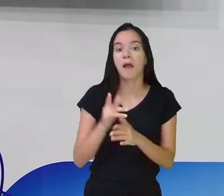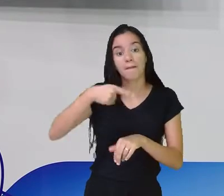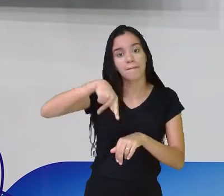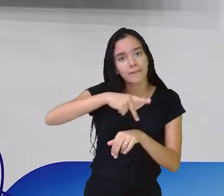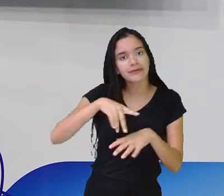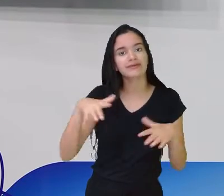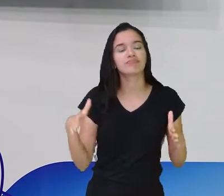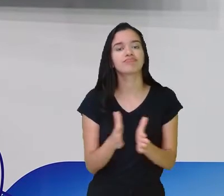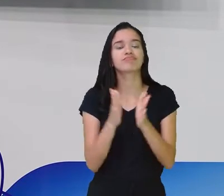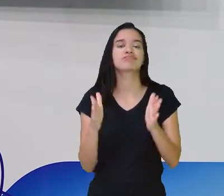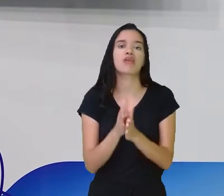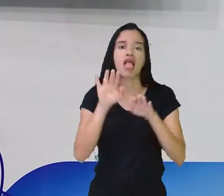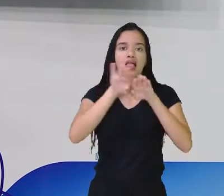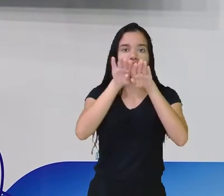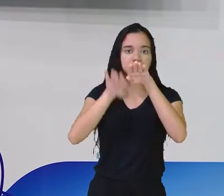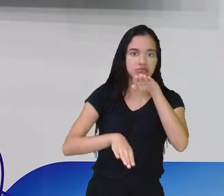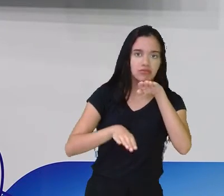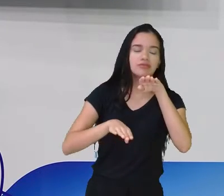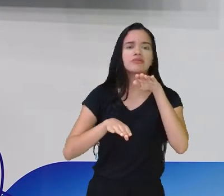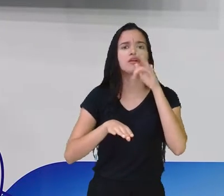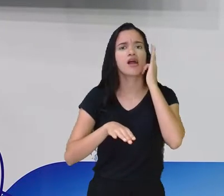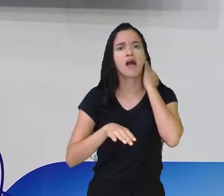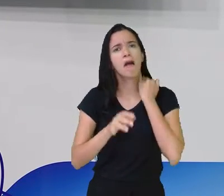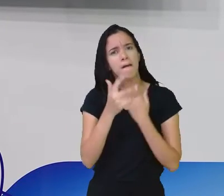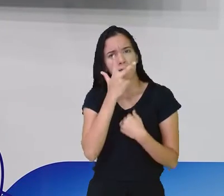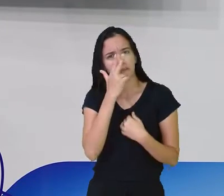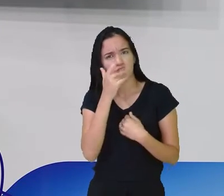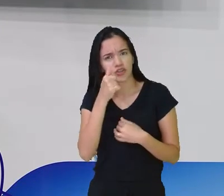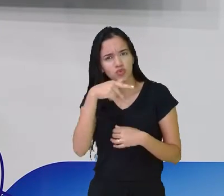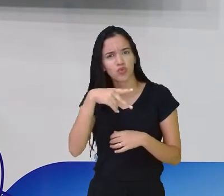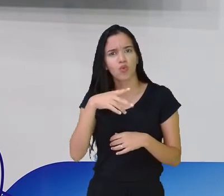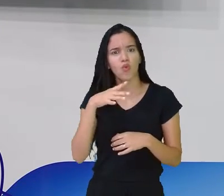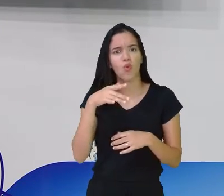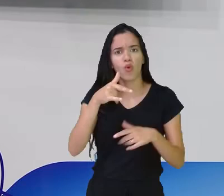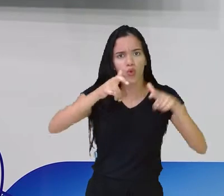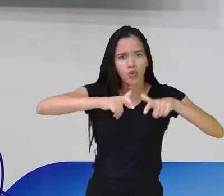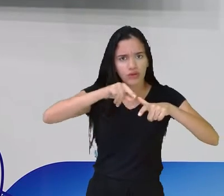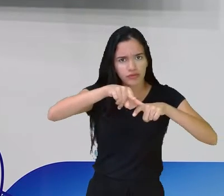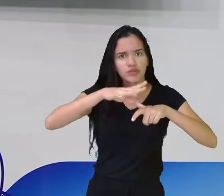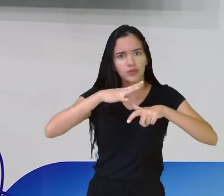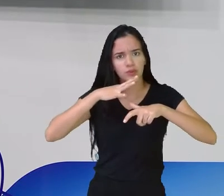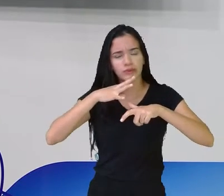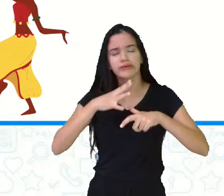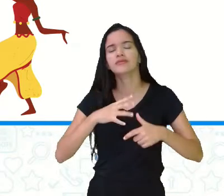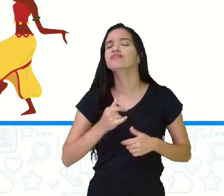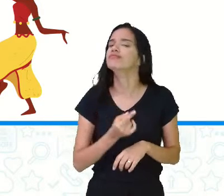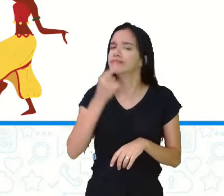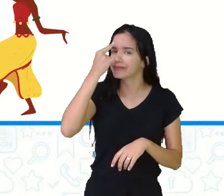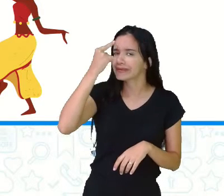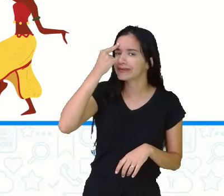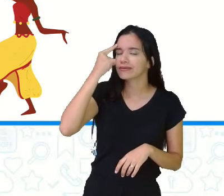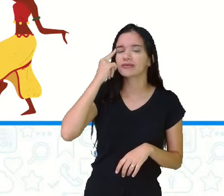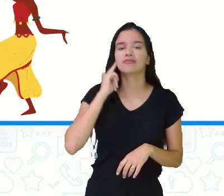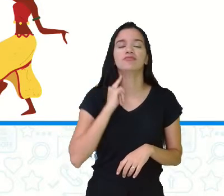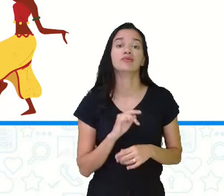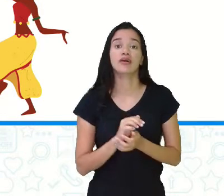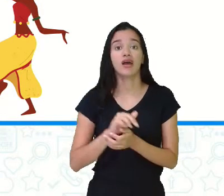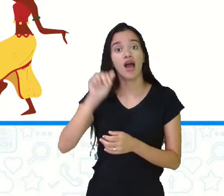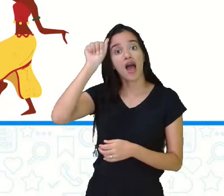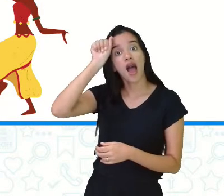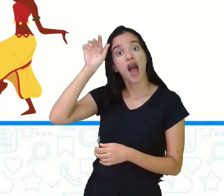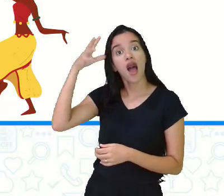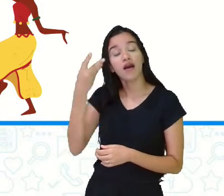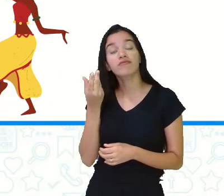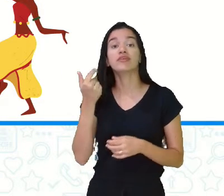há uma desigualdade social. Será que parece com algum lugar que você conhece? Vai pensando aí. A África